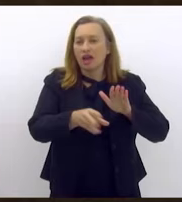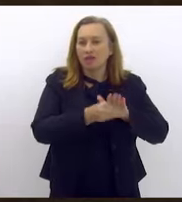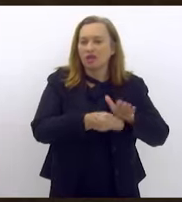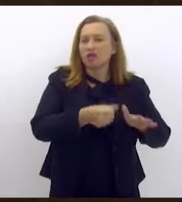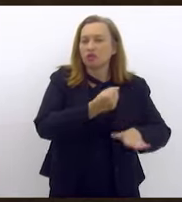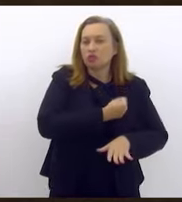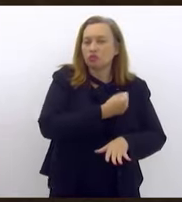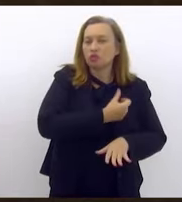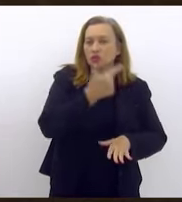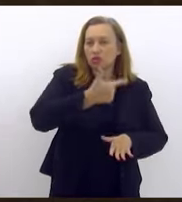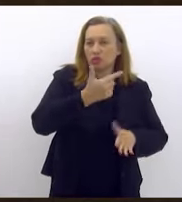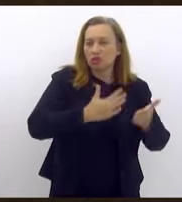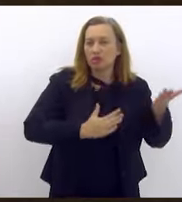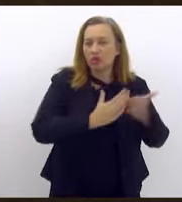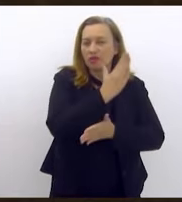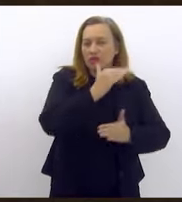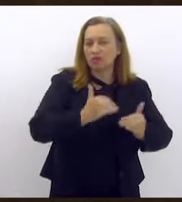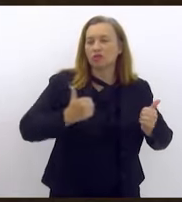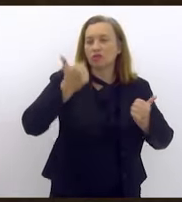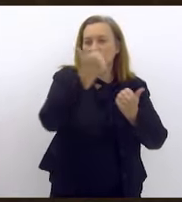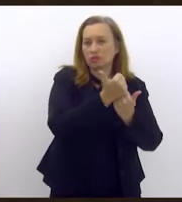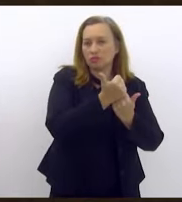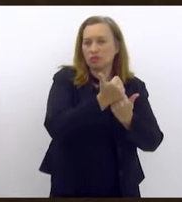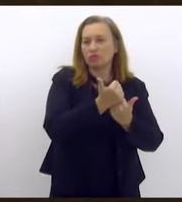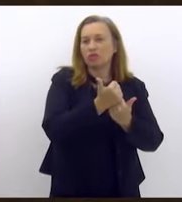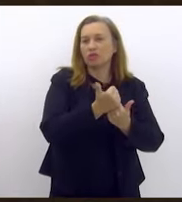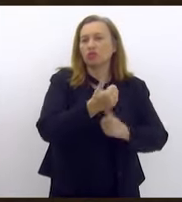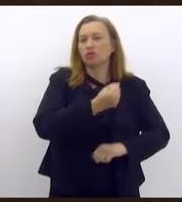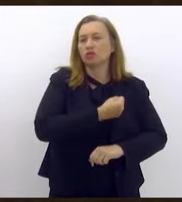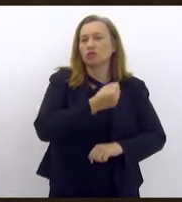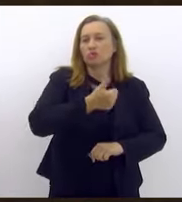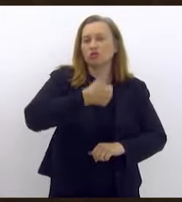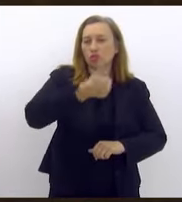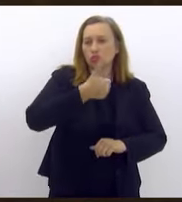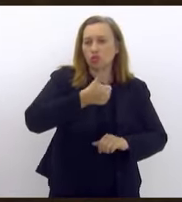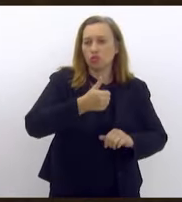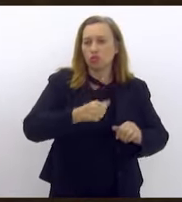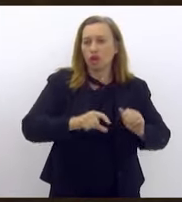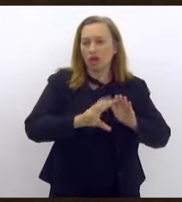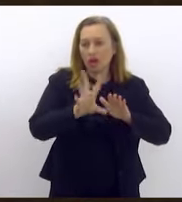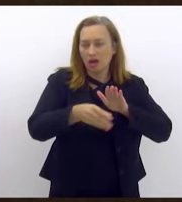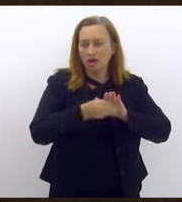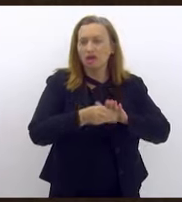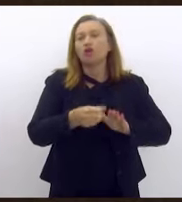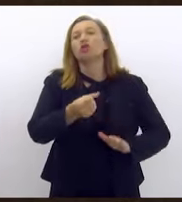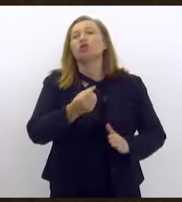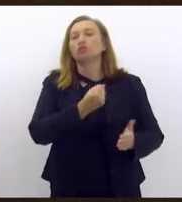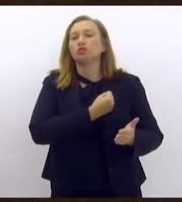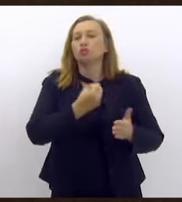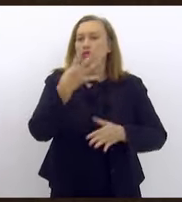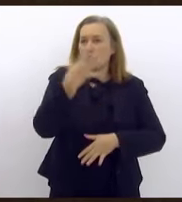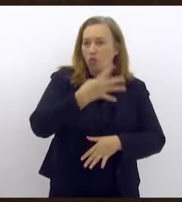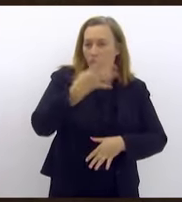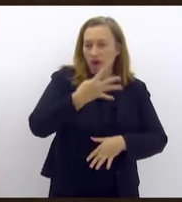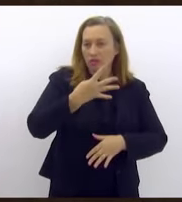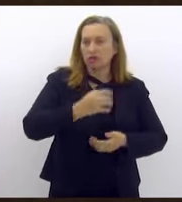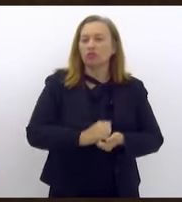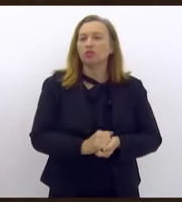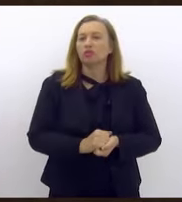pela aprovação com subemenda da emenda número 1, número 4, pela redação original,